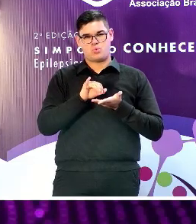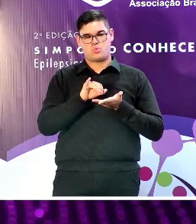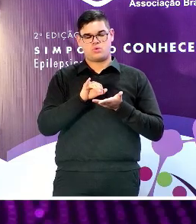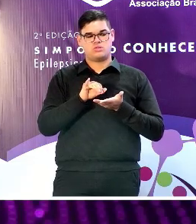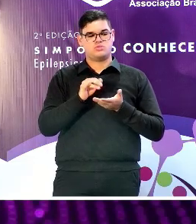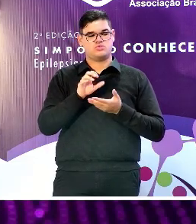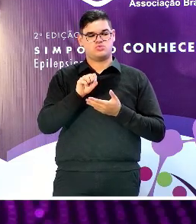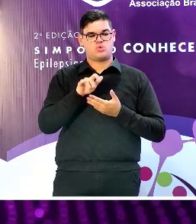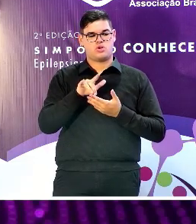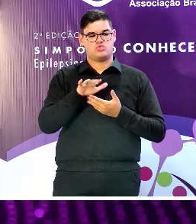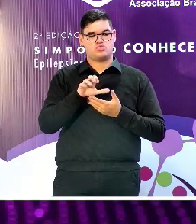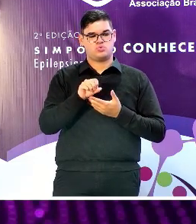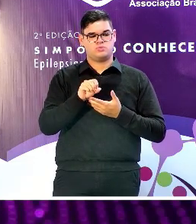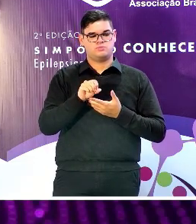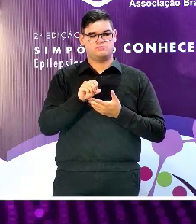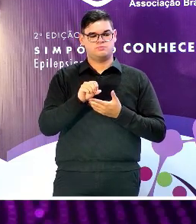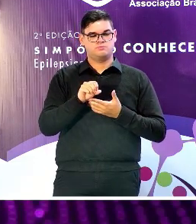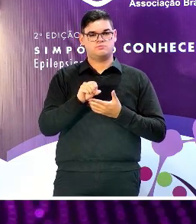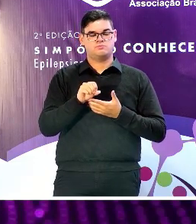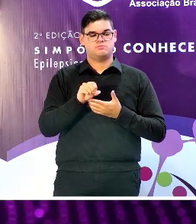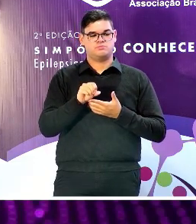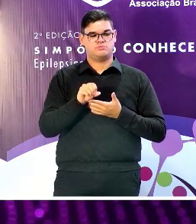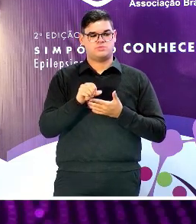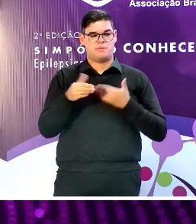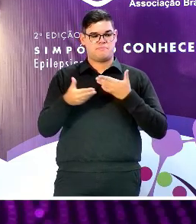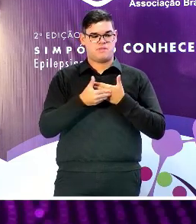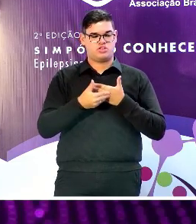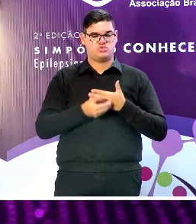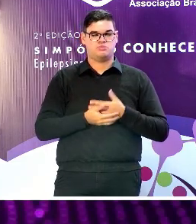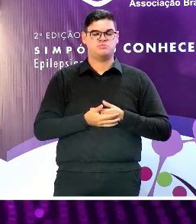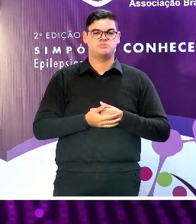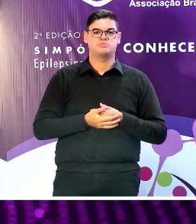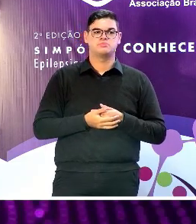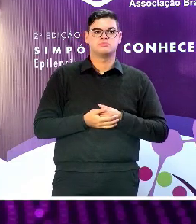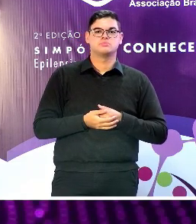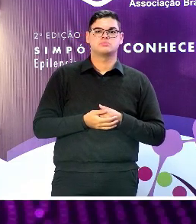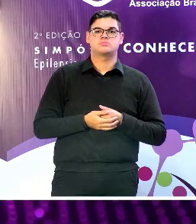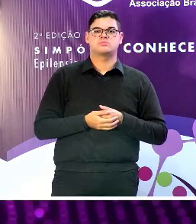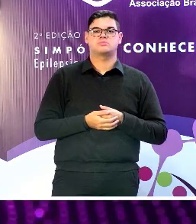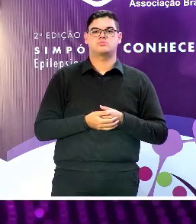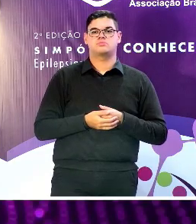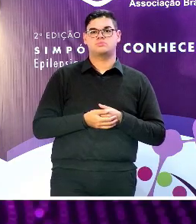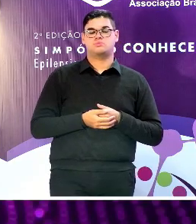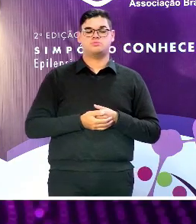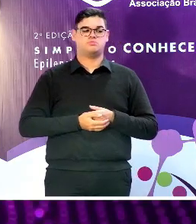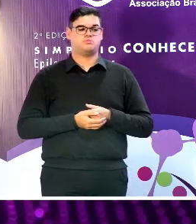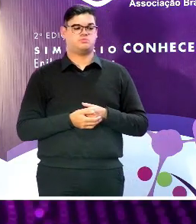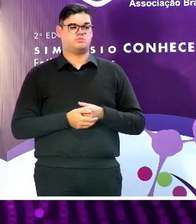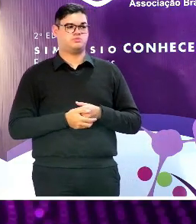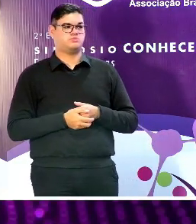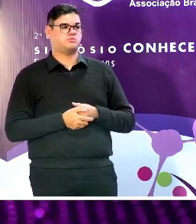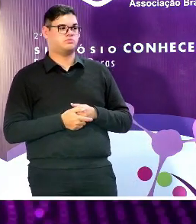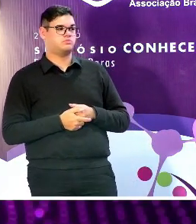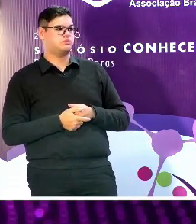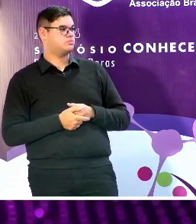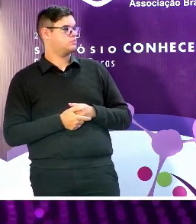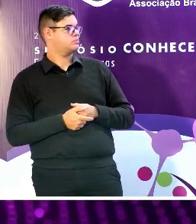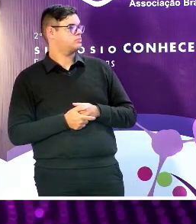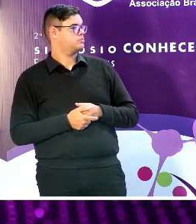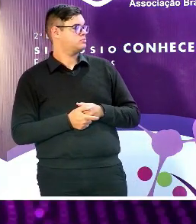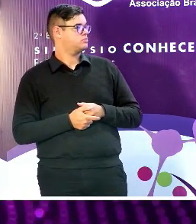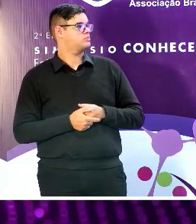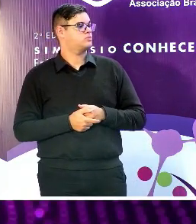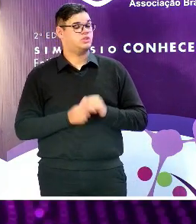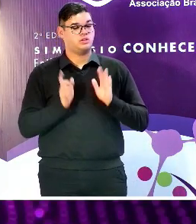esse conteúdo de sódio intracelular. E aí, em decorrência disso, quando exposta